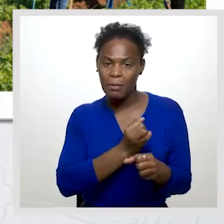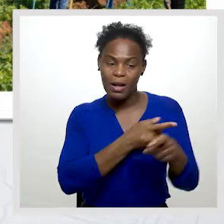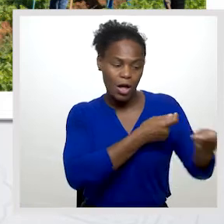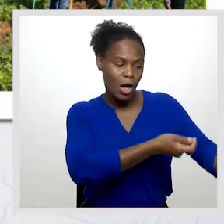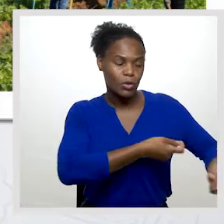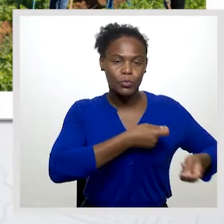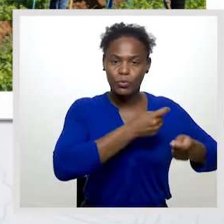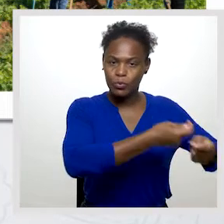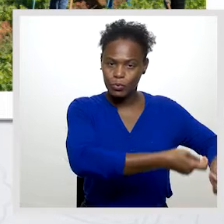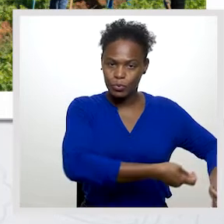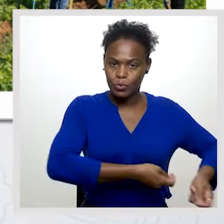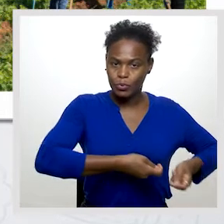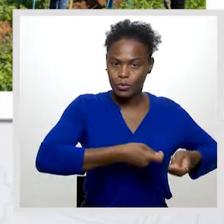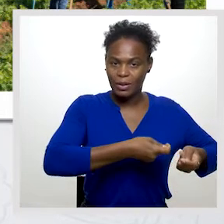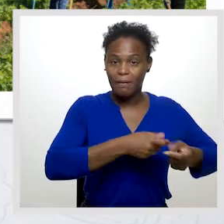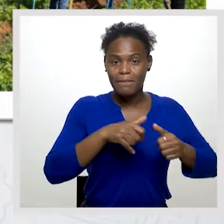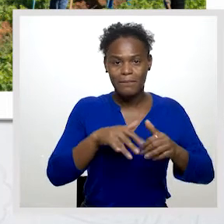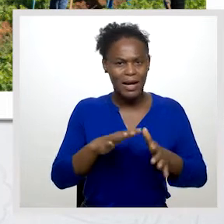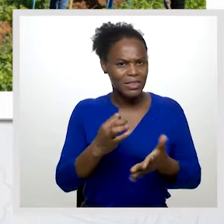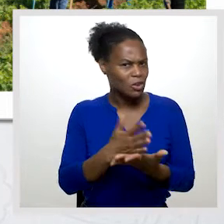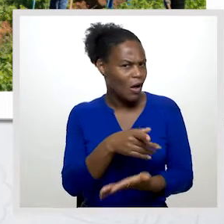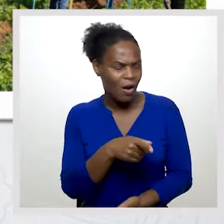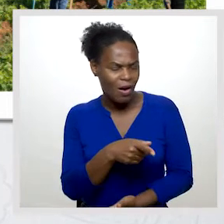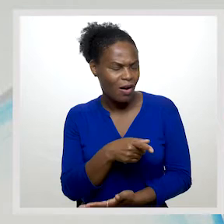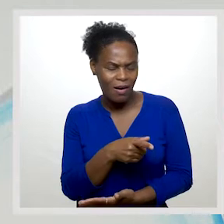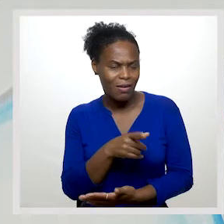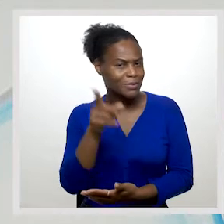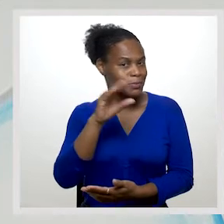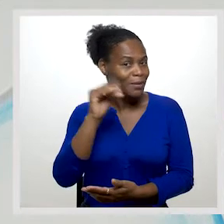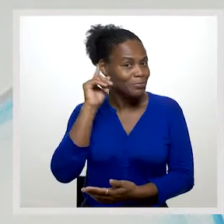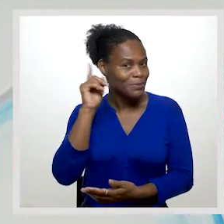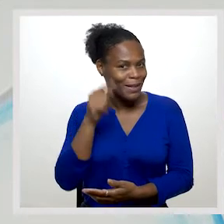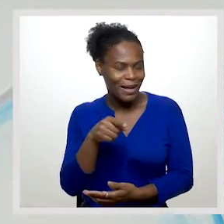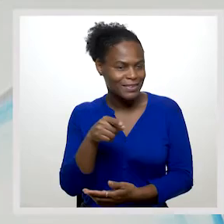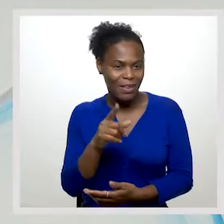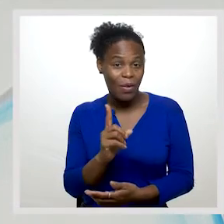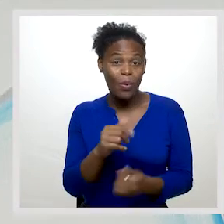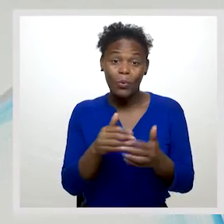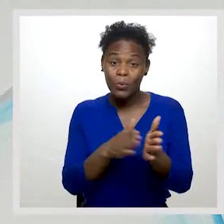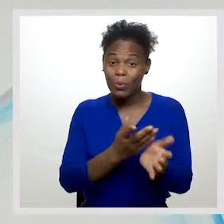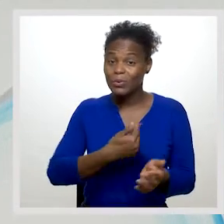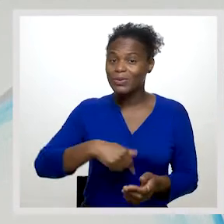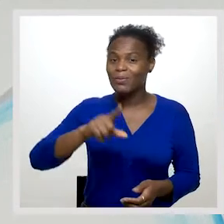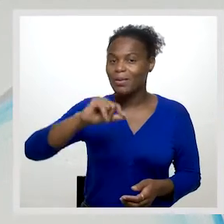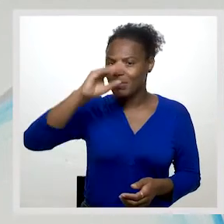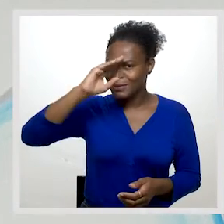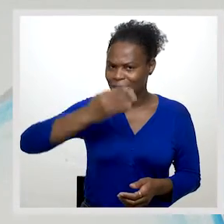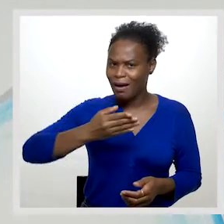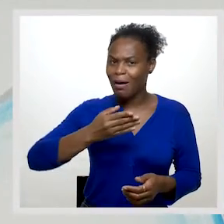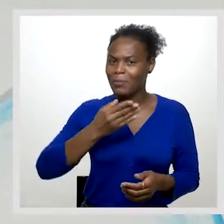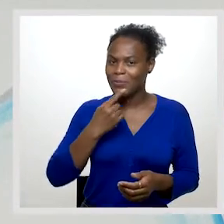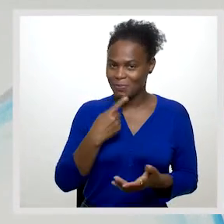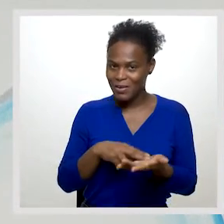a agricultura. Mas não é só isso que é a importância, não é? Toda a gente sabe disso, meninos, não